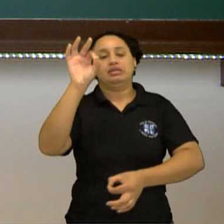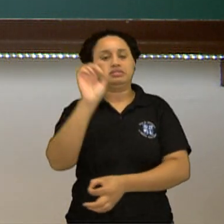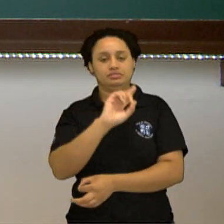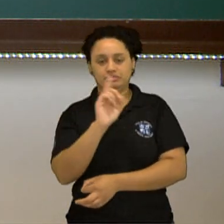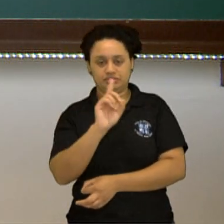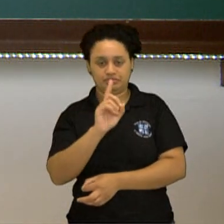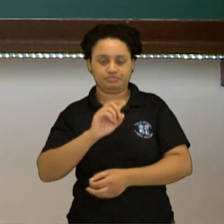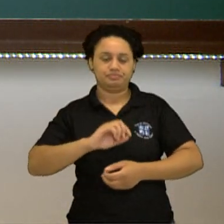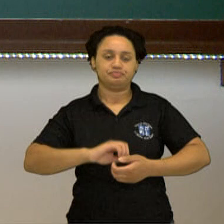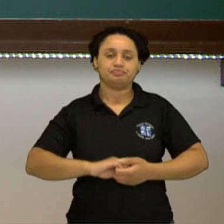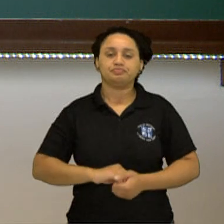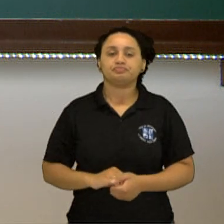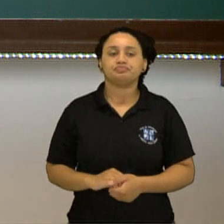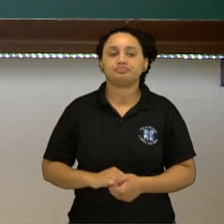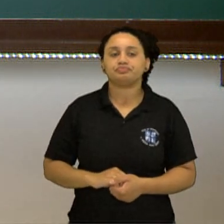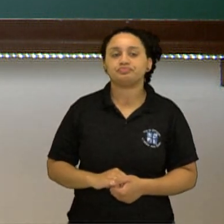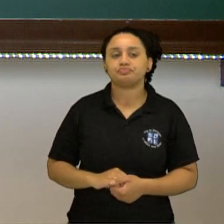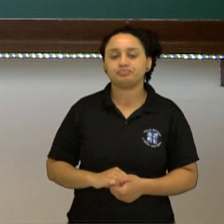um romance, por exemplo.